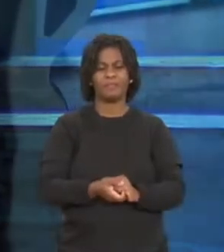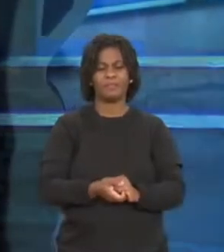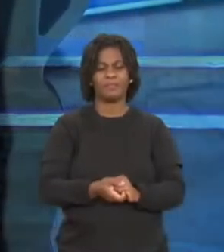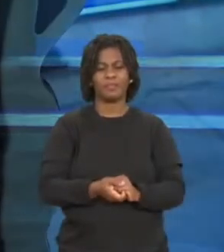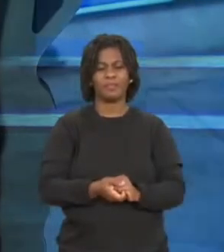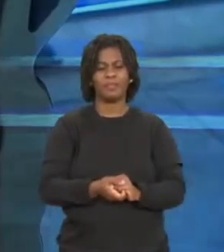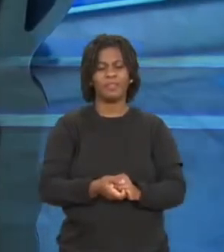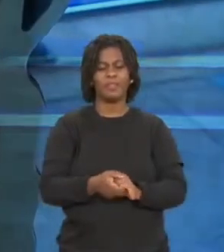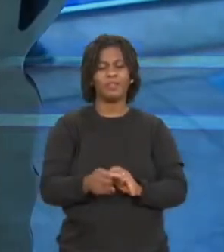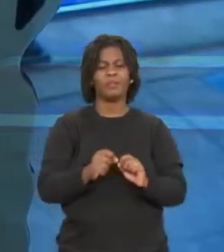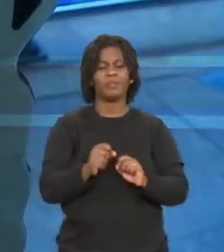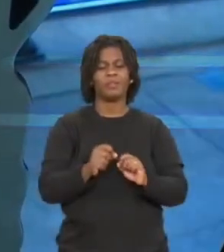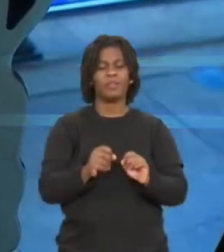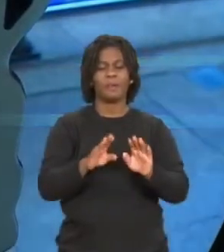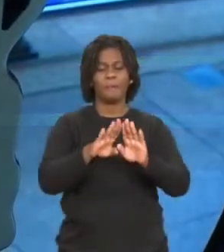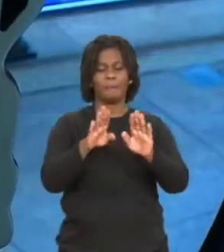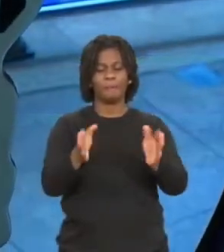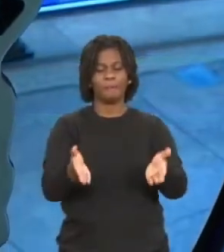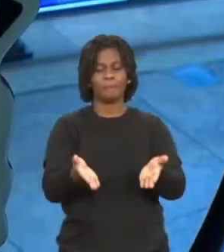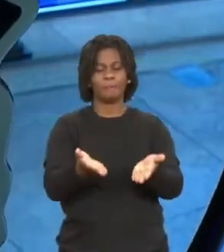para subir agora.